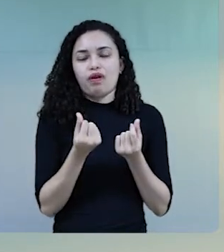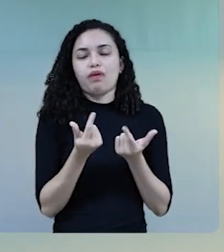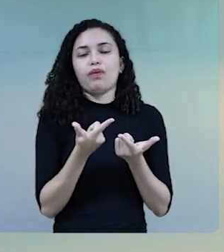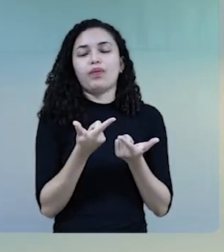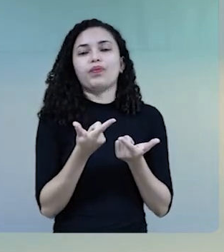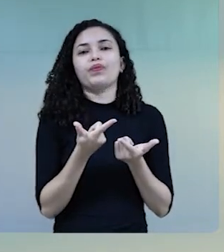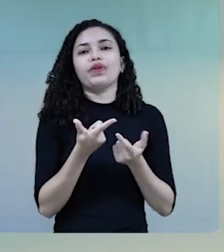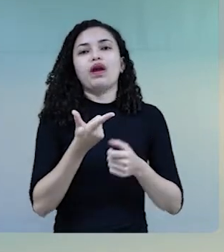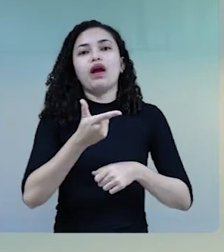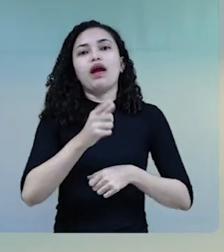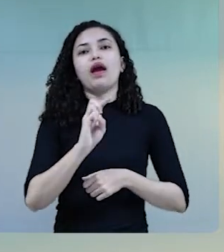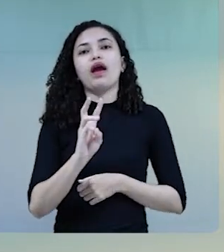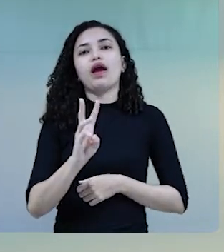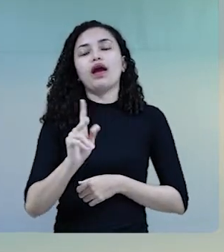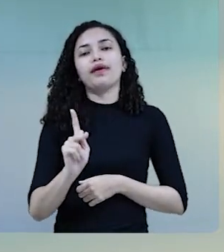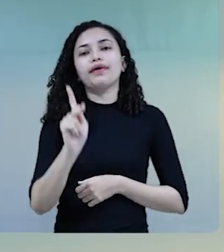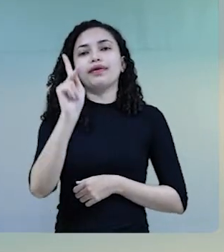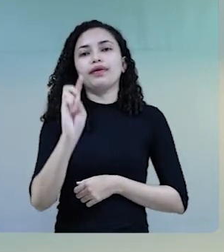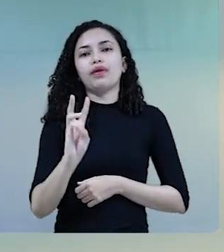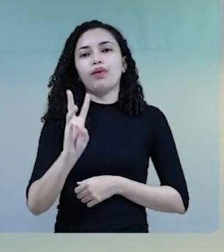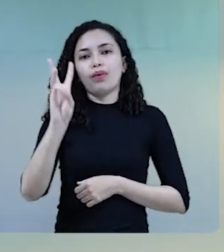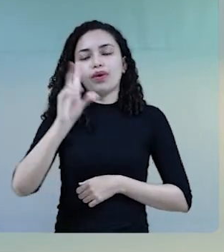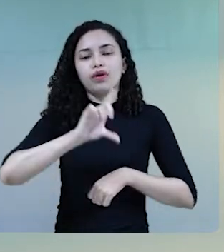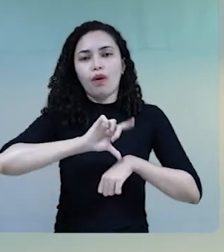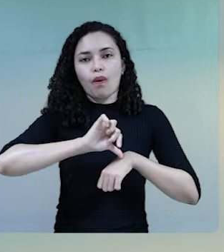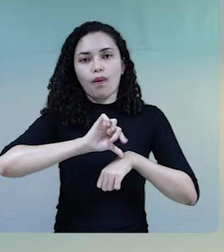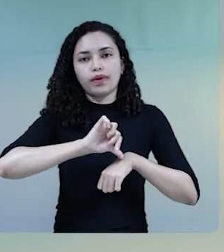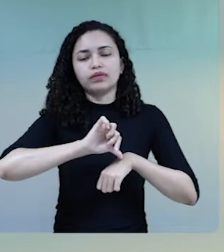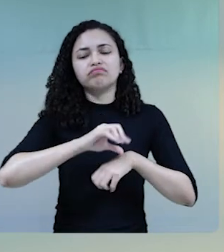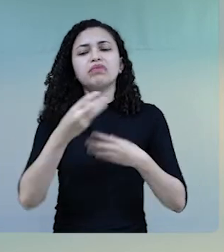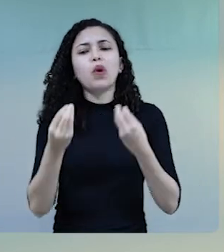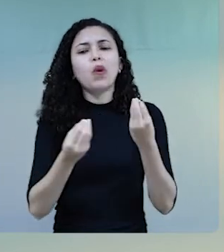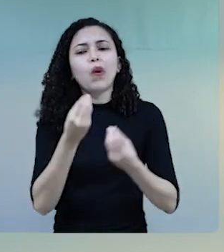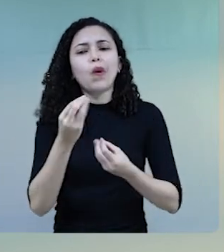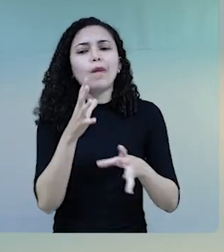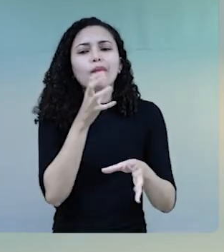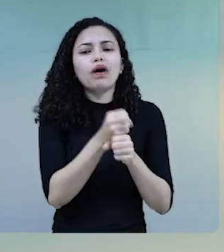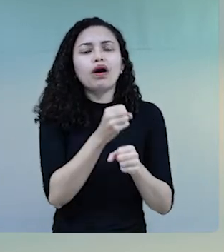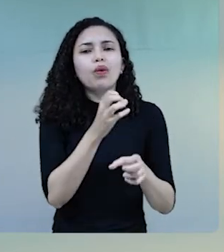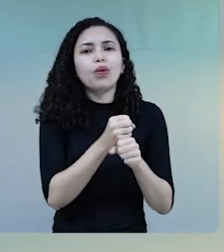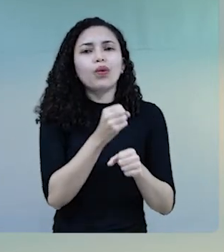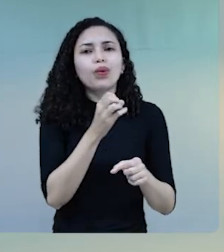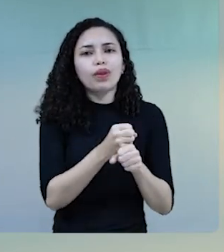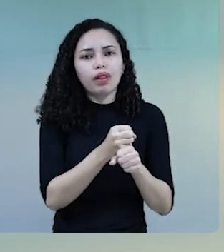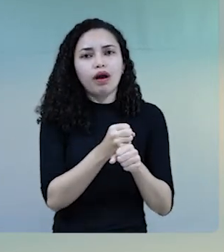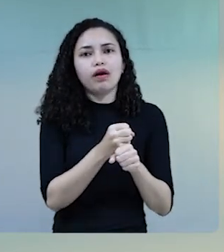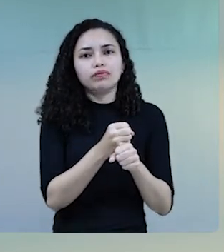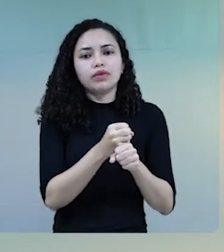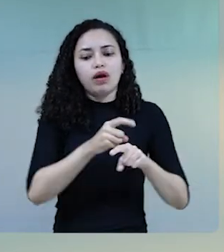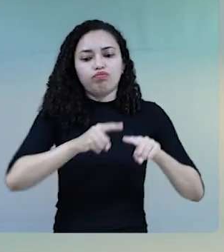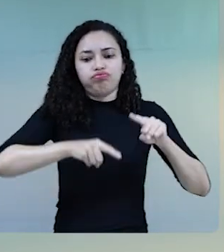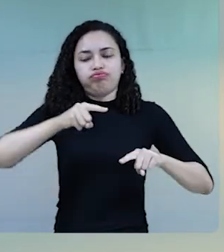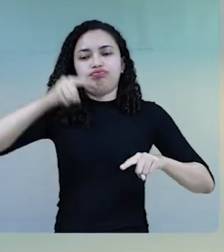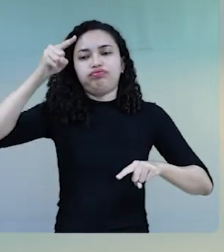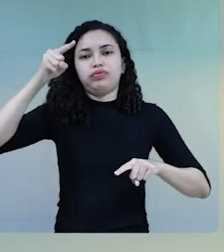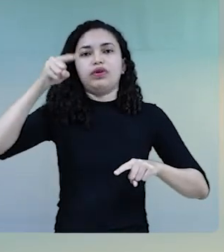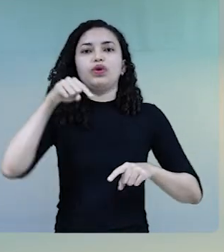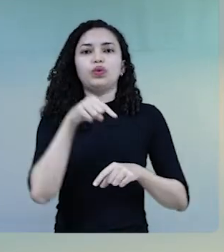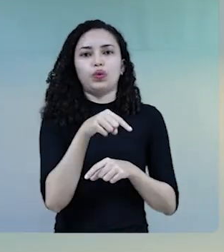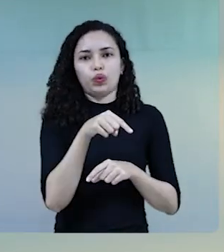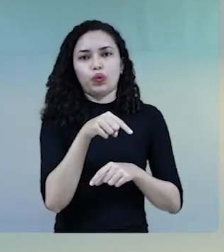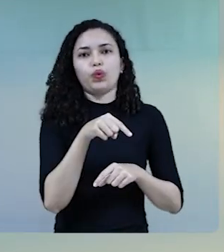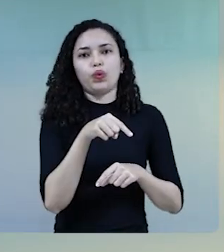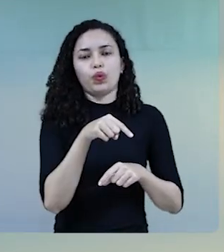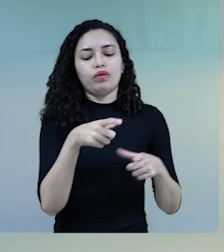bom? Para você poder calcular a potência do equipamento, você tem três expressões, no caso da resistência, tá bom? Você